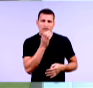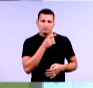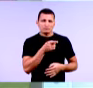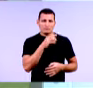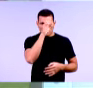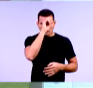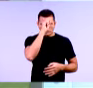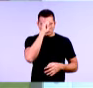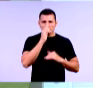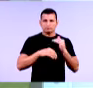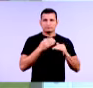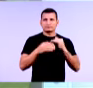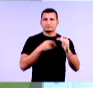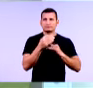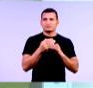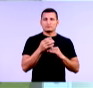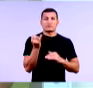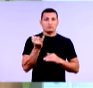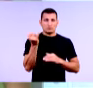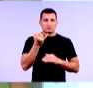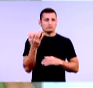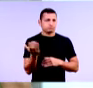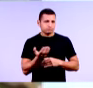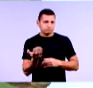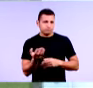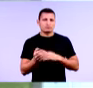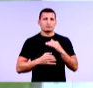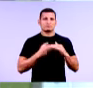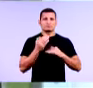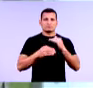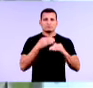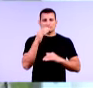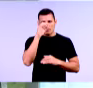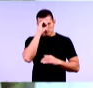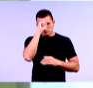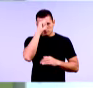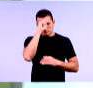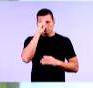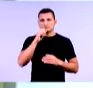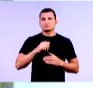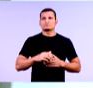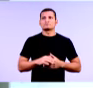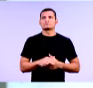E é importante a gente tentar acelerar esse processo, né, gente?